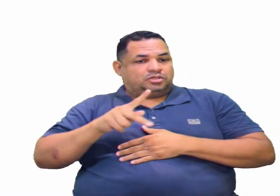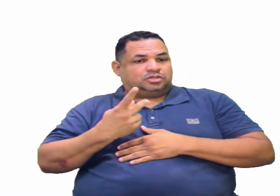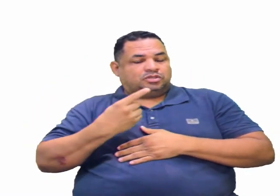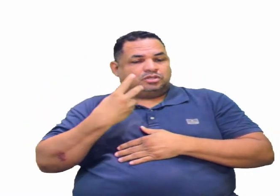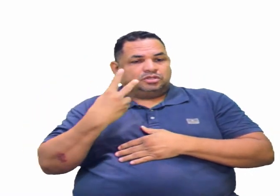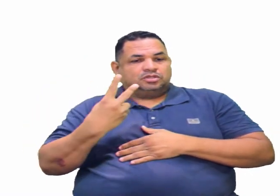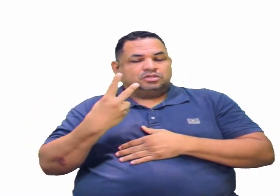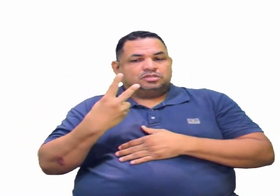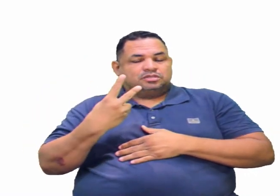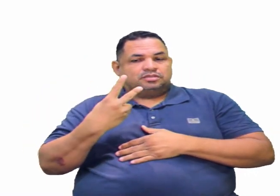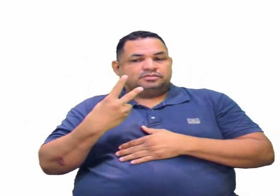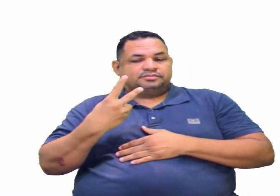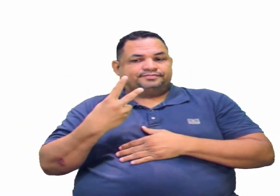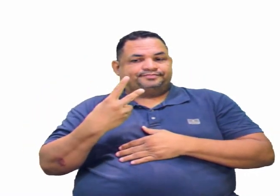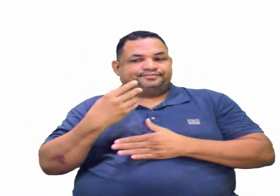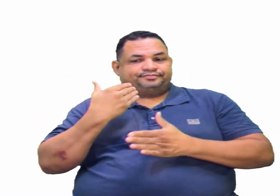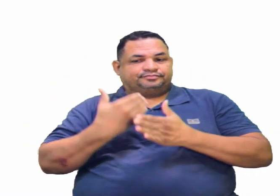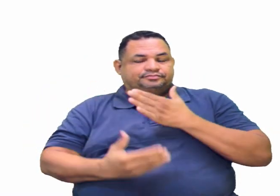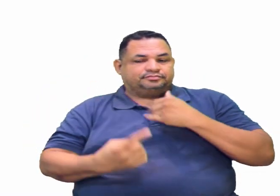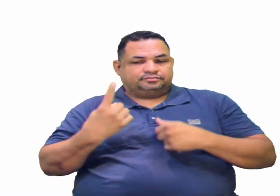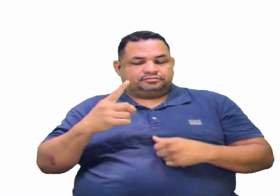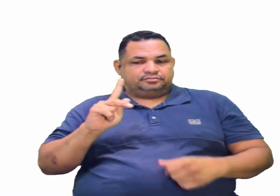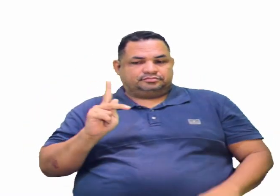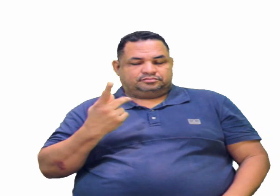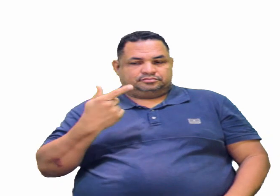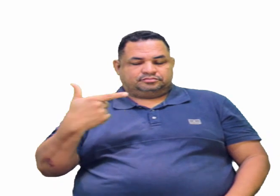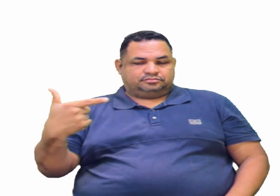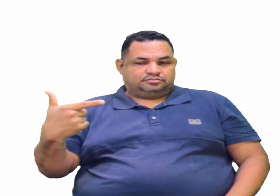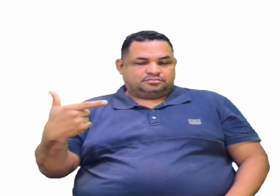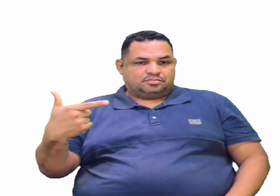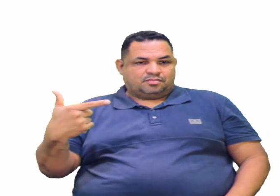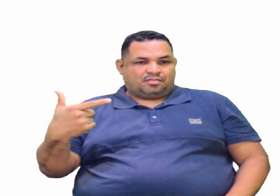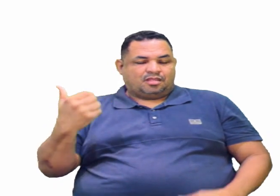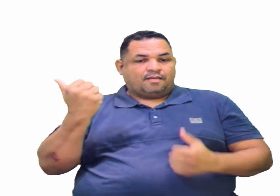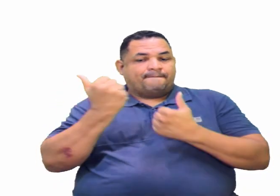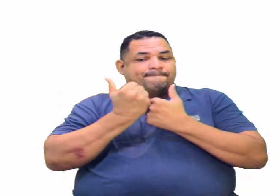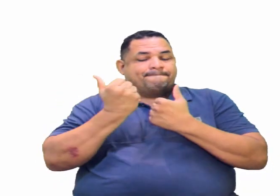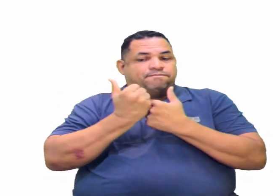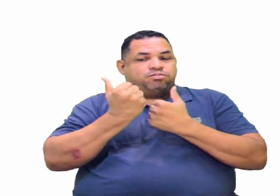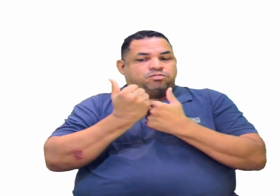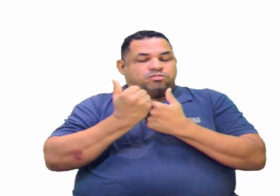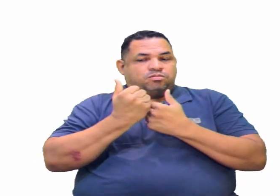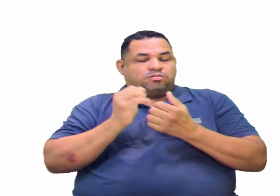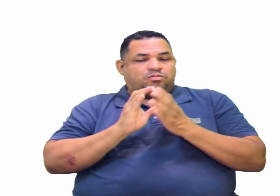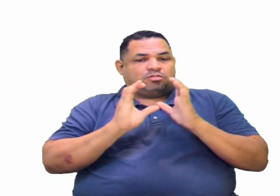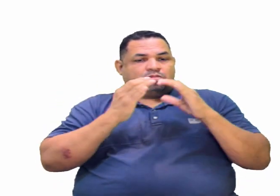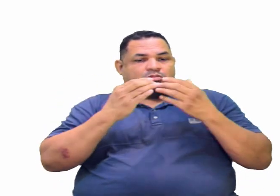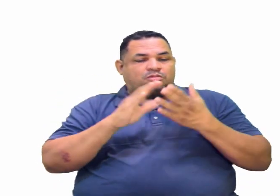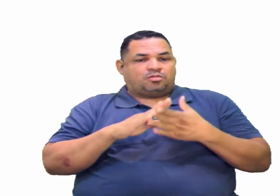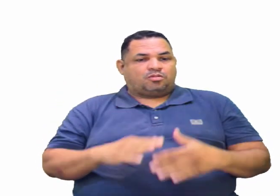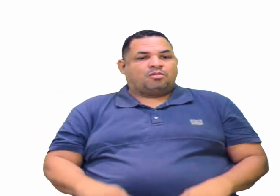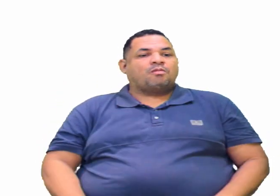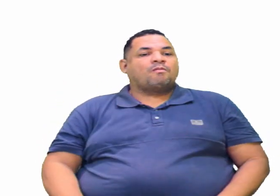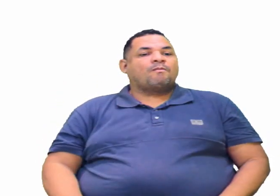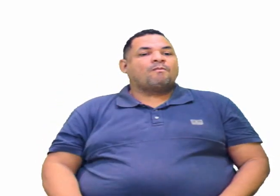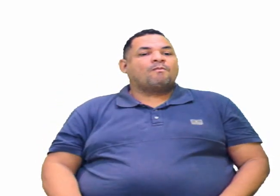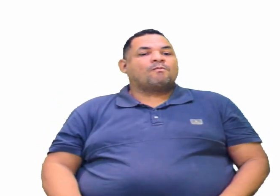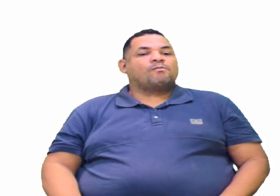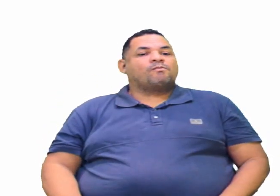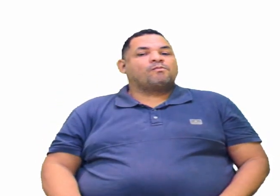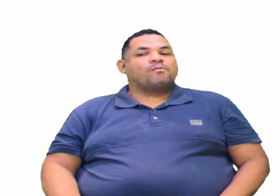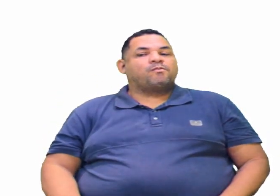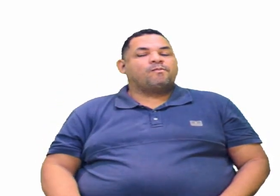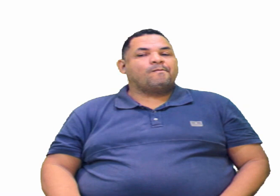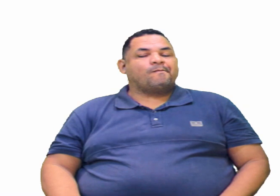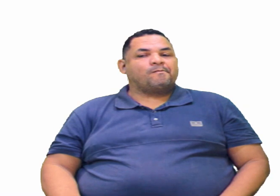NH2, significa que ela já perdeu um hidrogênio. Ele já foi substituído pelo grupo aqui, não foi?